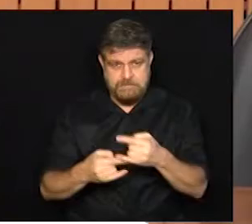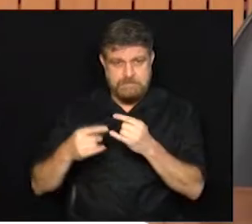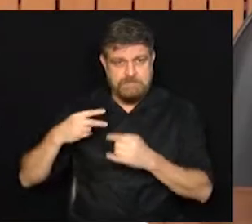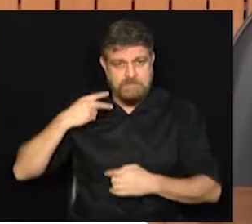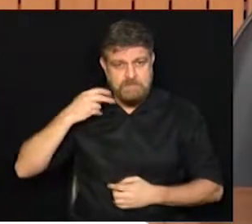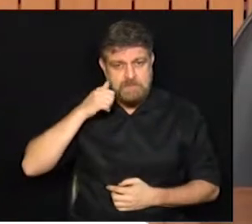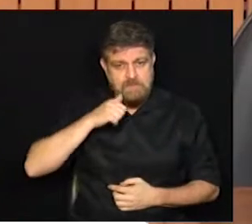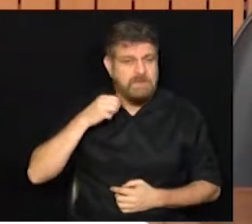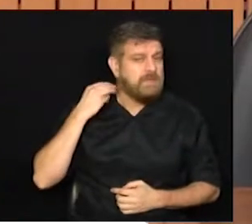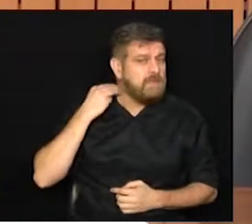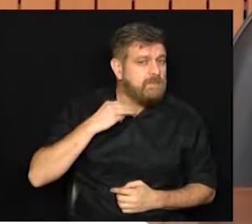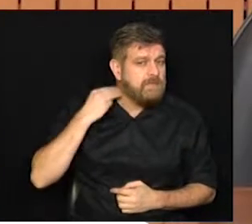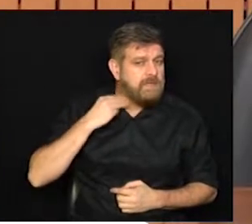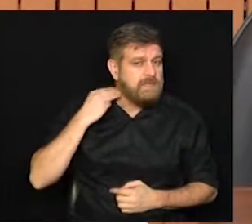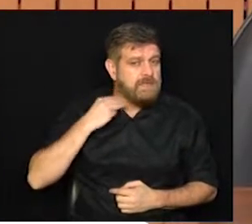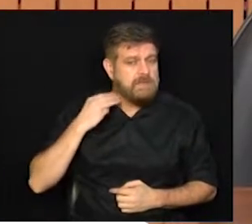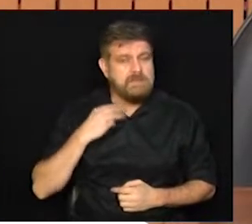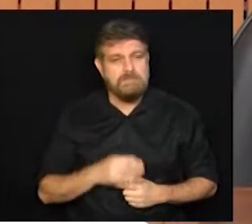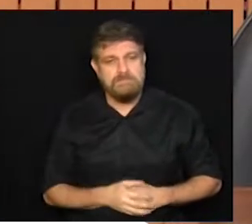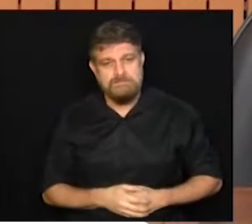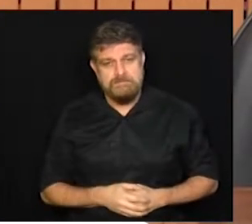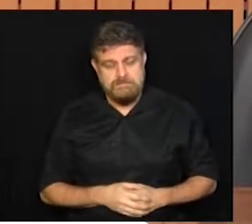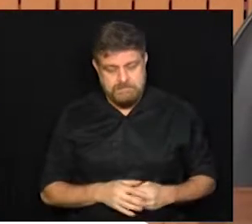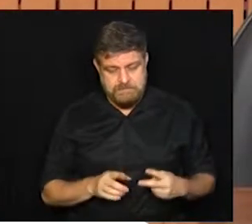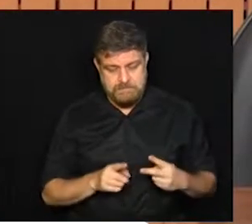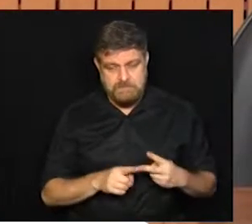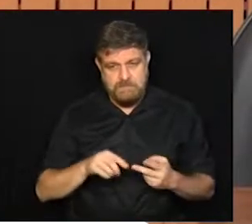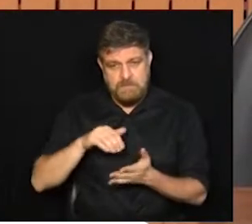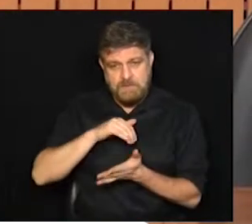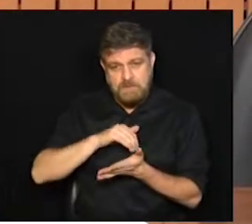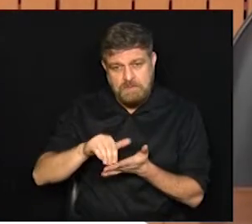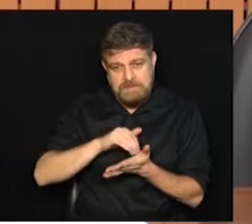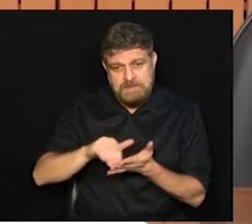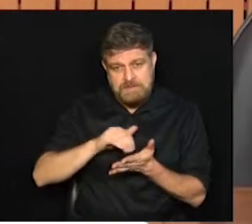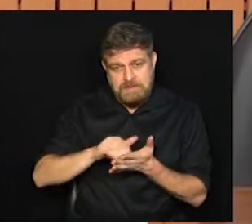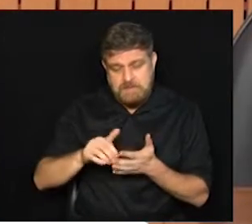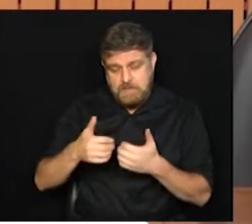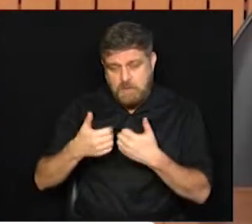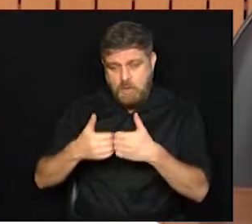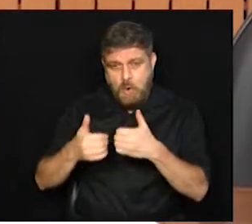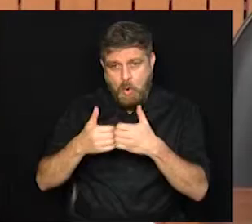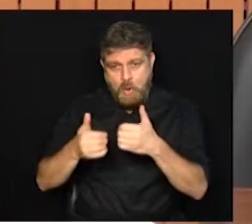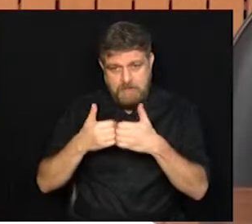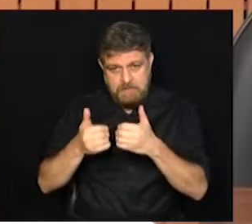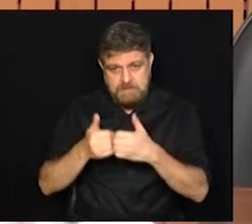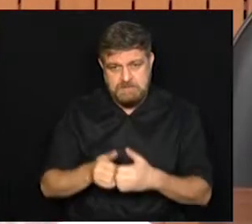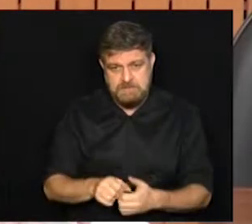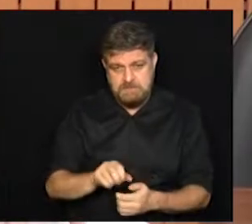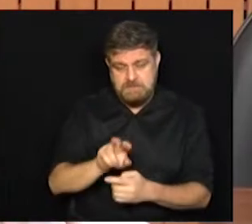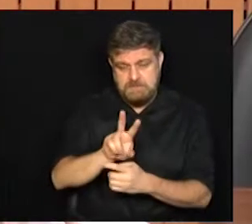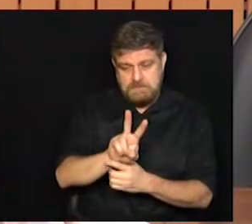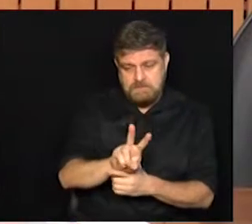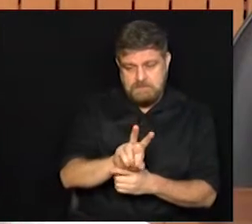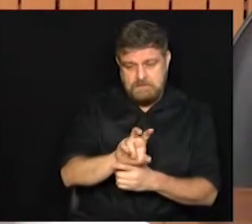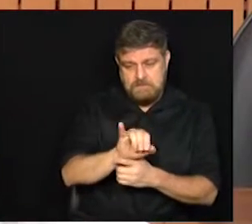Mariana Conte, membro da comissão, e do secretário de Transporte Vinícius Riveretti.